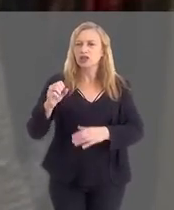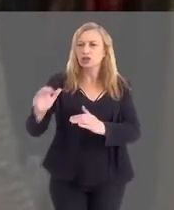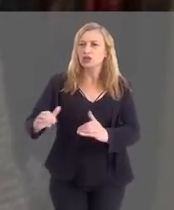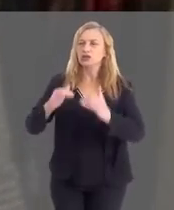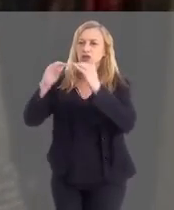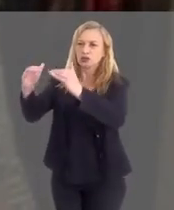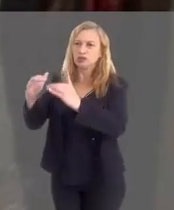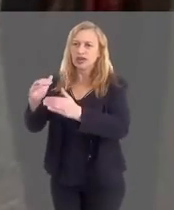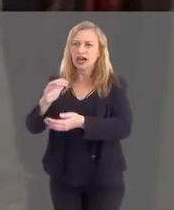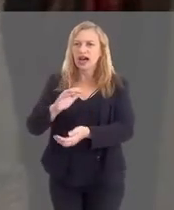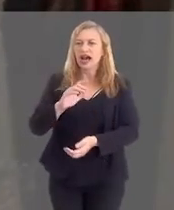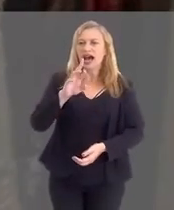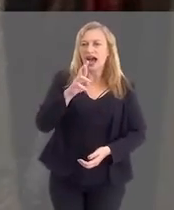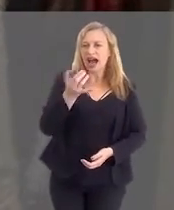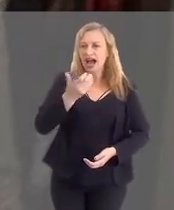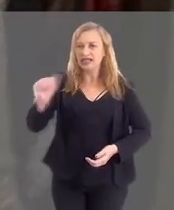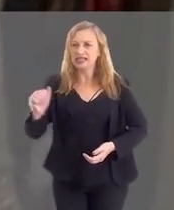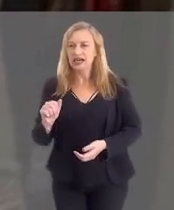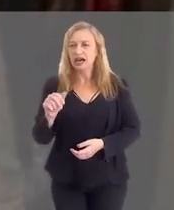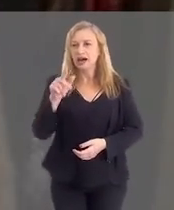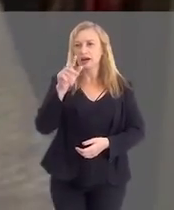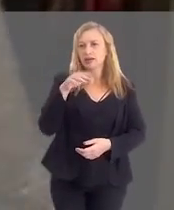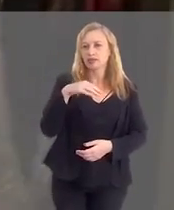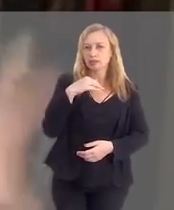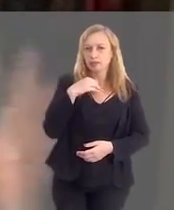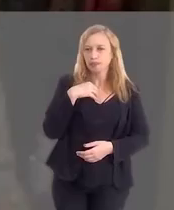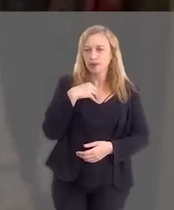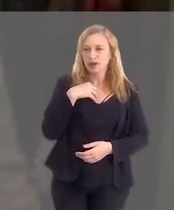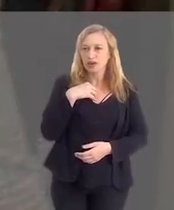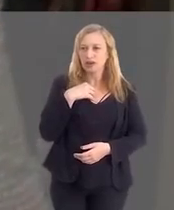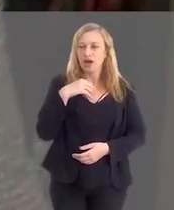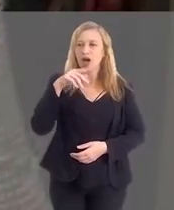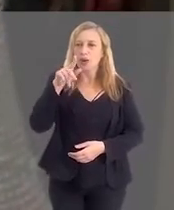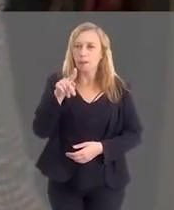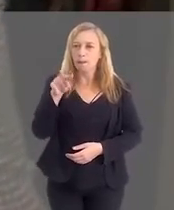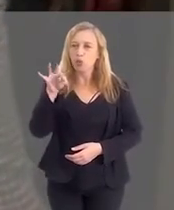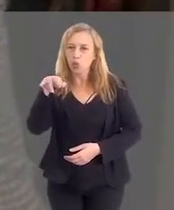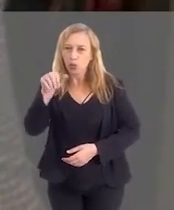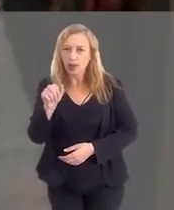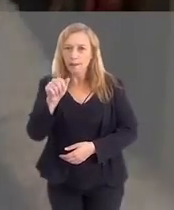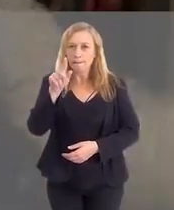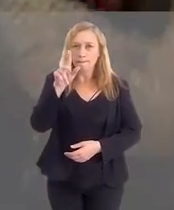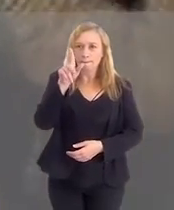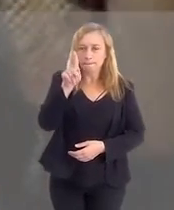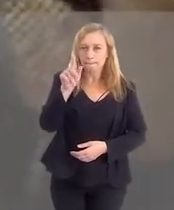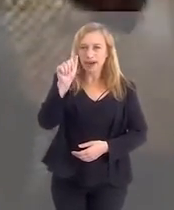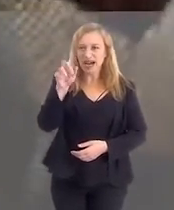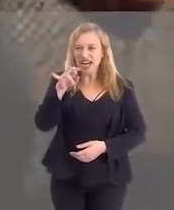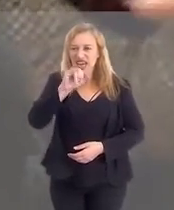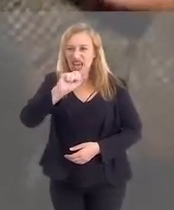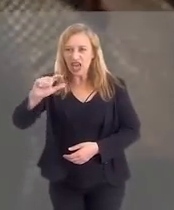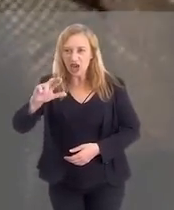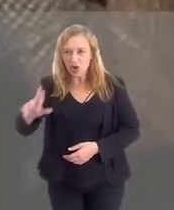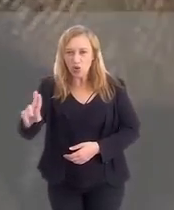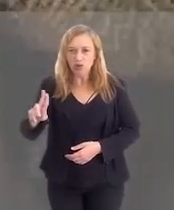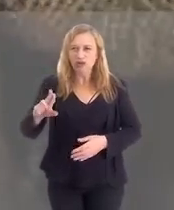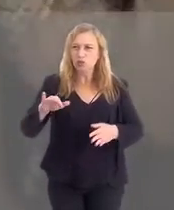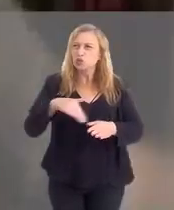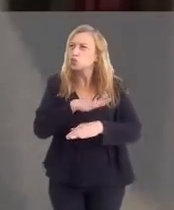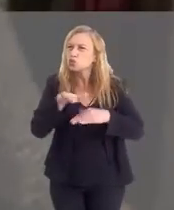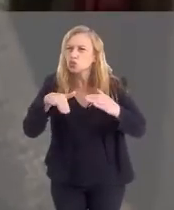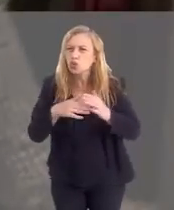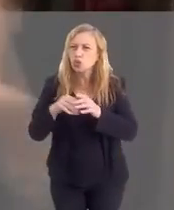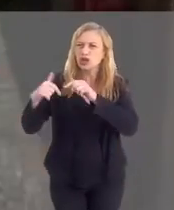falava "Sub-raça é a puta que pariu". E aí eu me arrepio, sempre me arrepio quando eu falo, porque tipo, parece que veio a